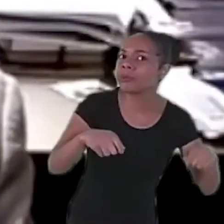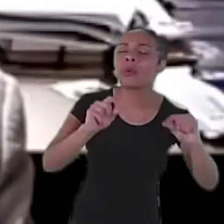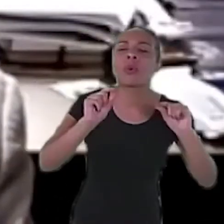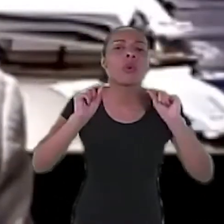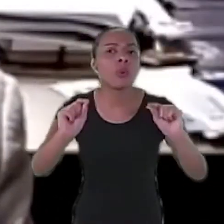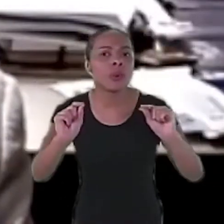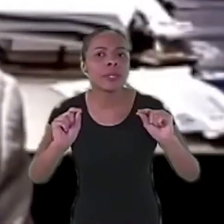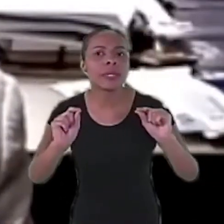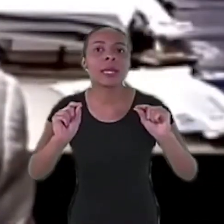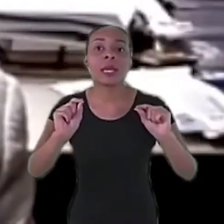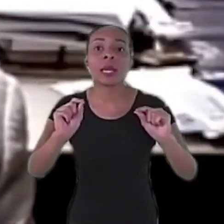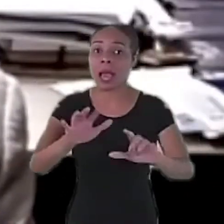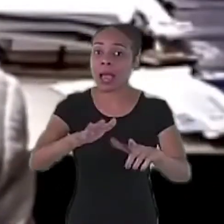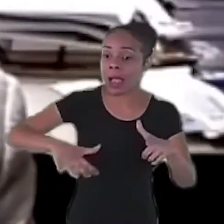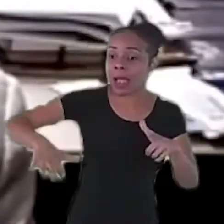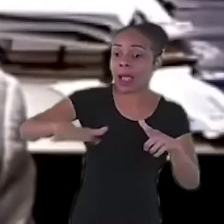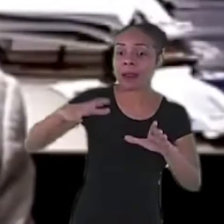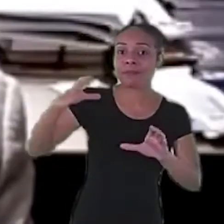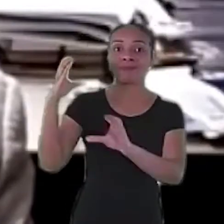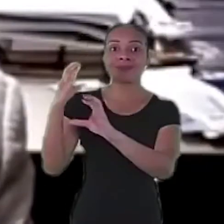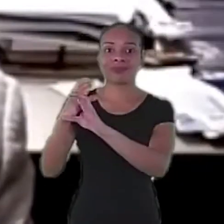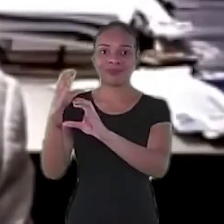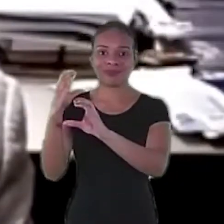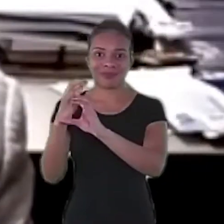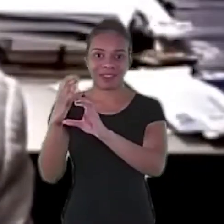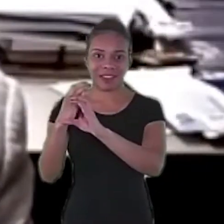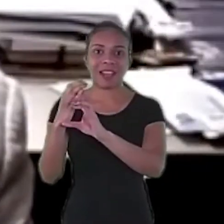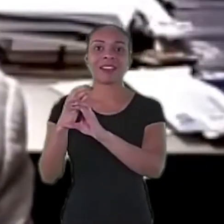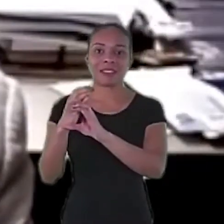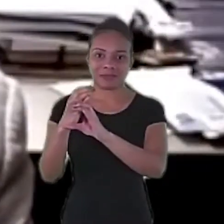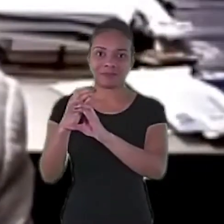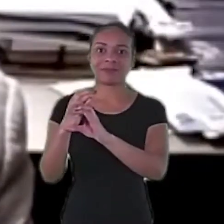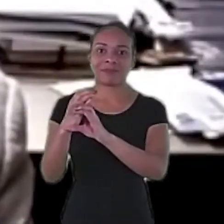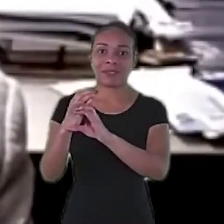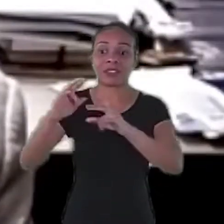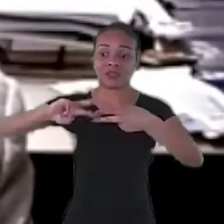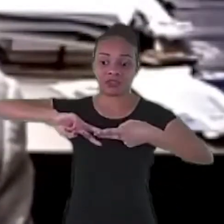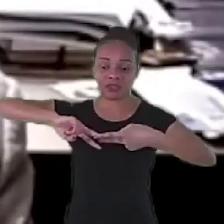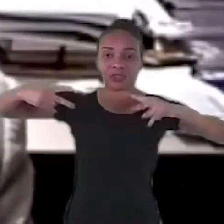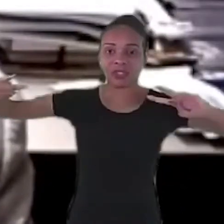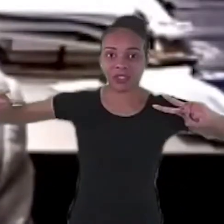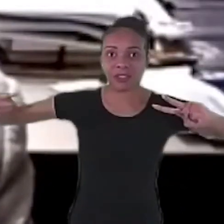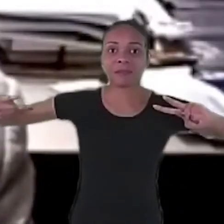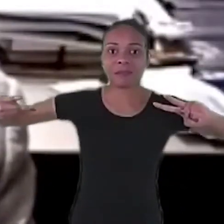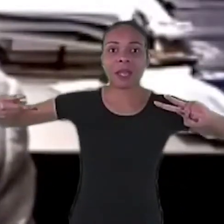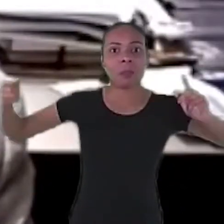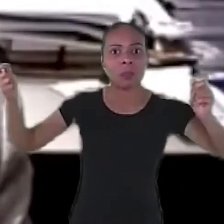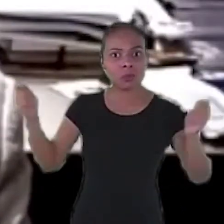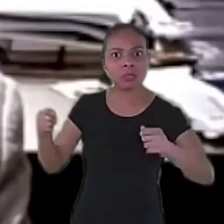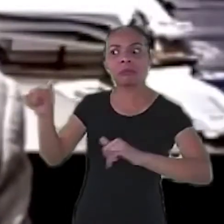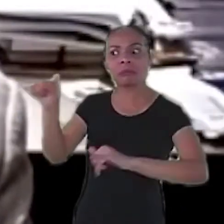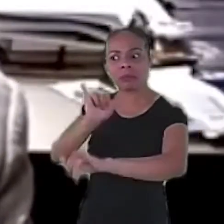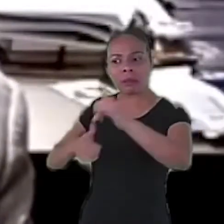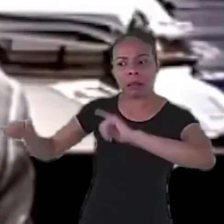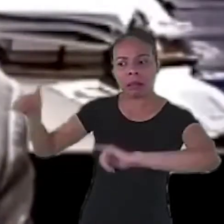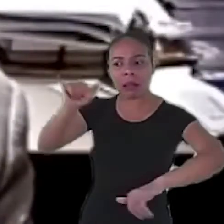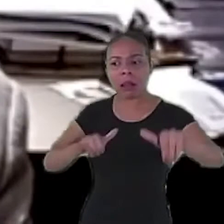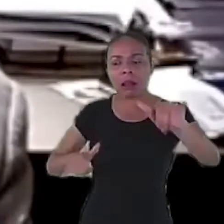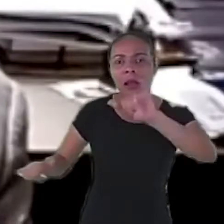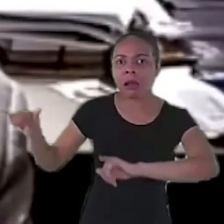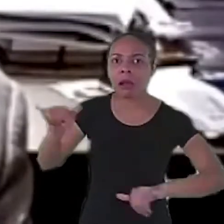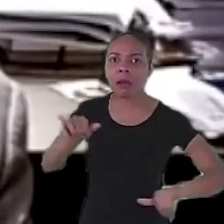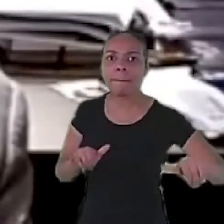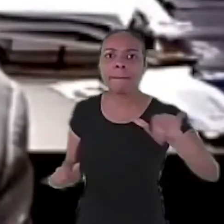da engenharia genética, de você fazer reprodução biológica em laboratório? Nós hoje vemos